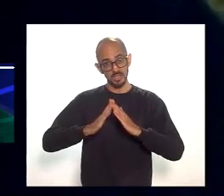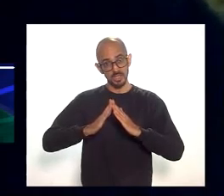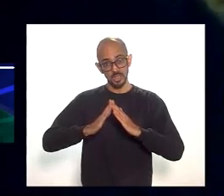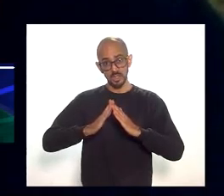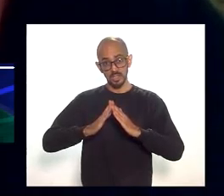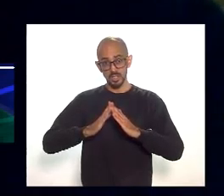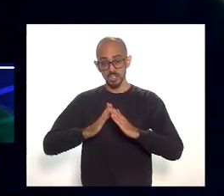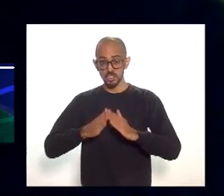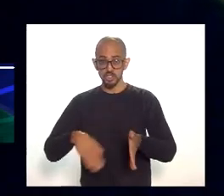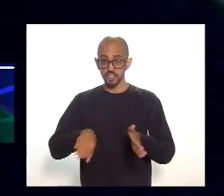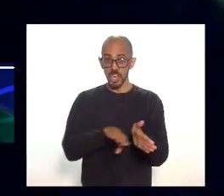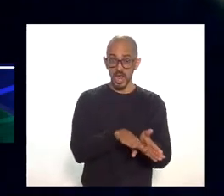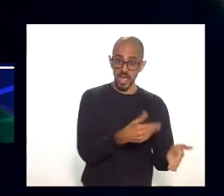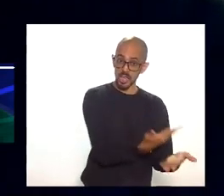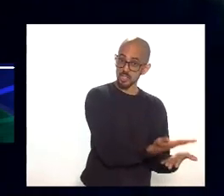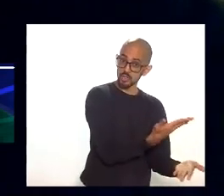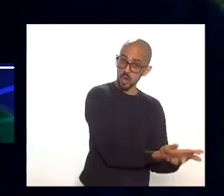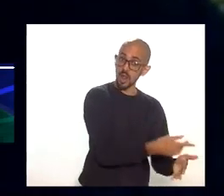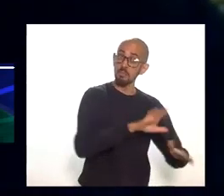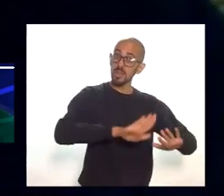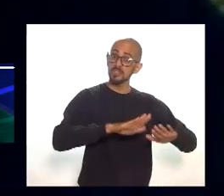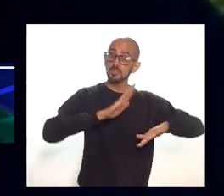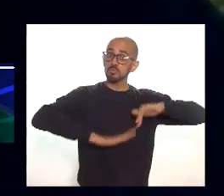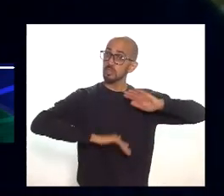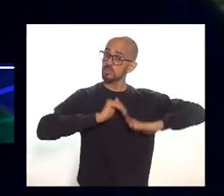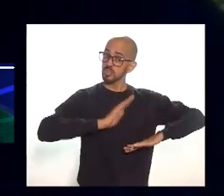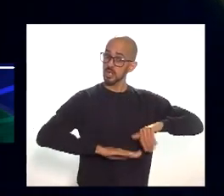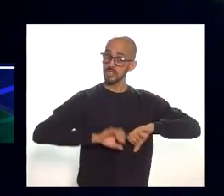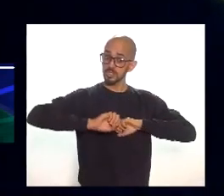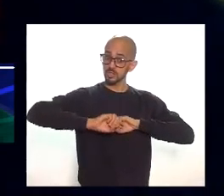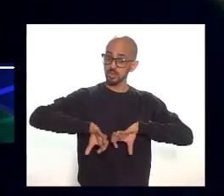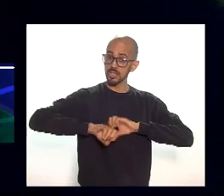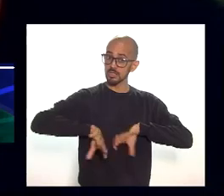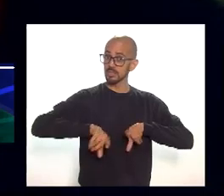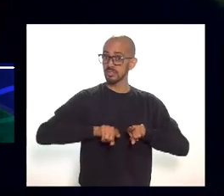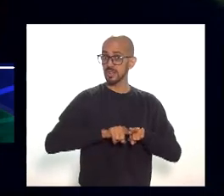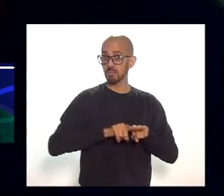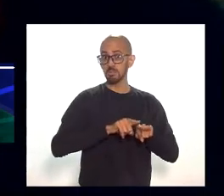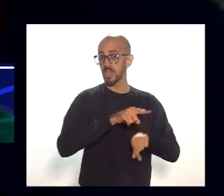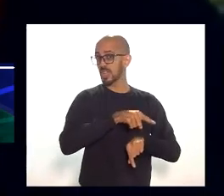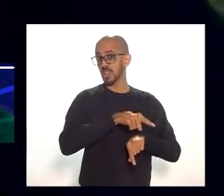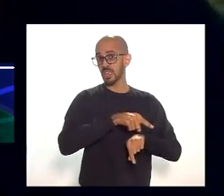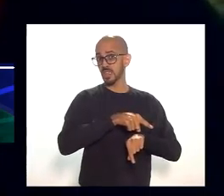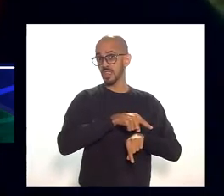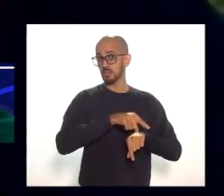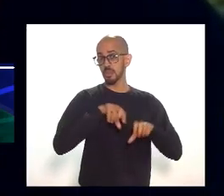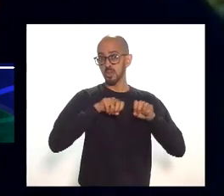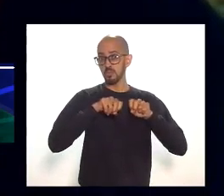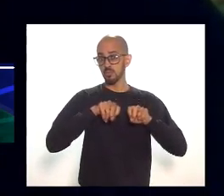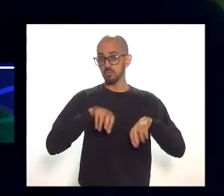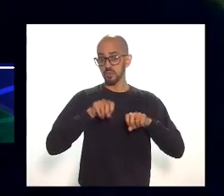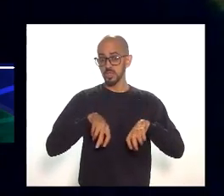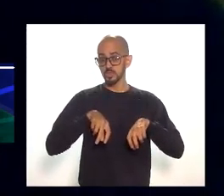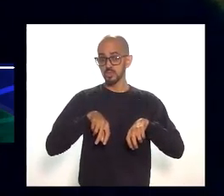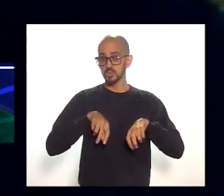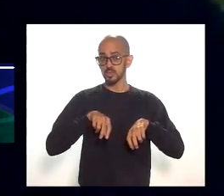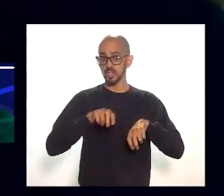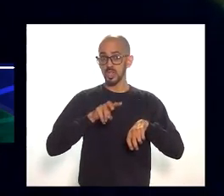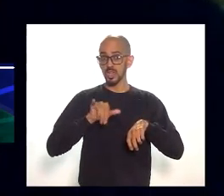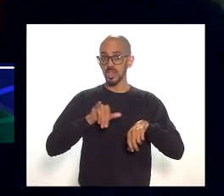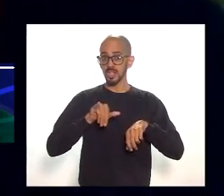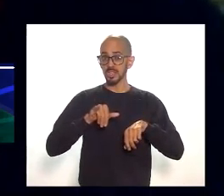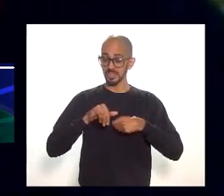escolas, os profissionais de educação também. E o vírus ele não anda no ar, né? Ele caminha dentro